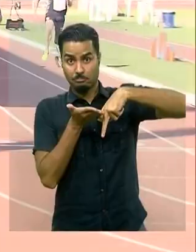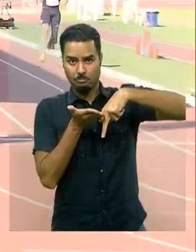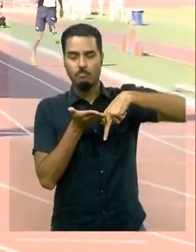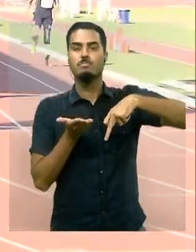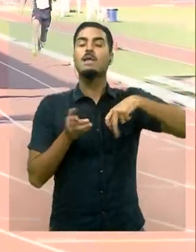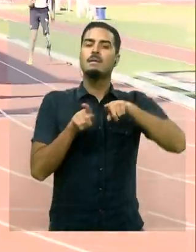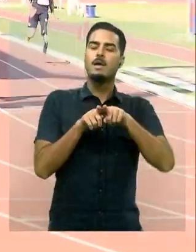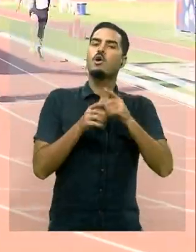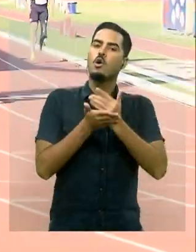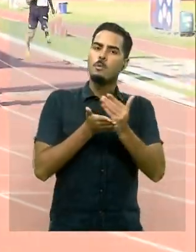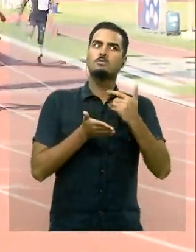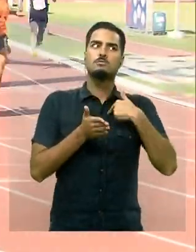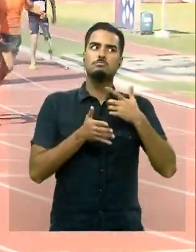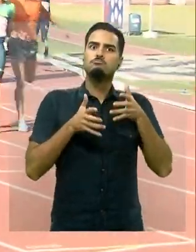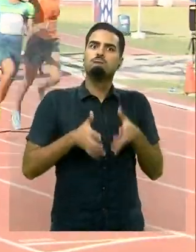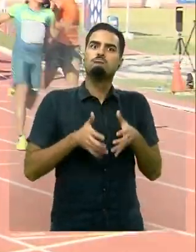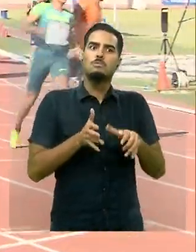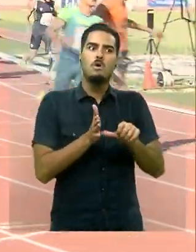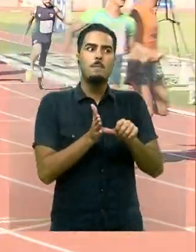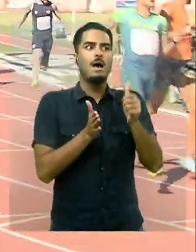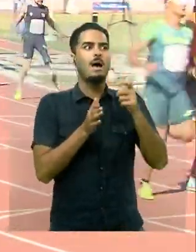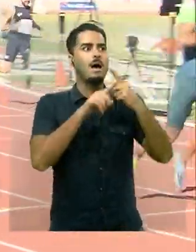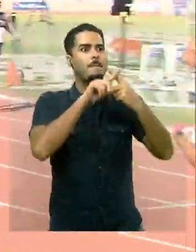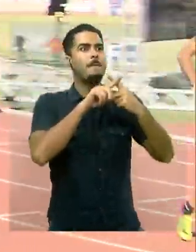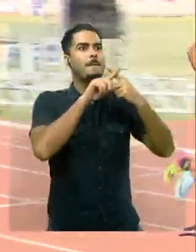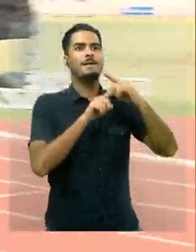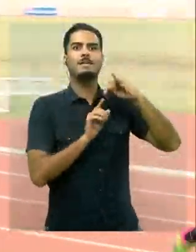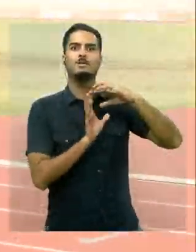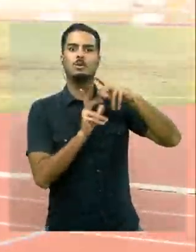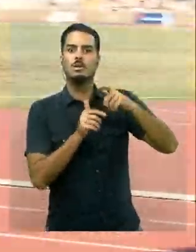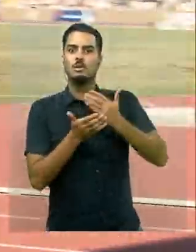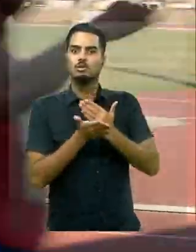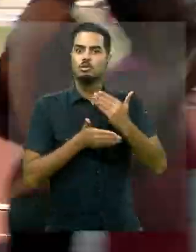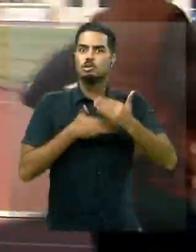nas competições internacionais. Isso, a gente tinha um